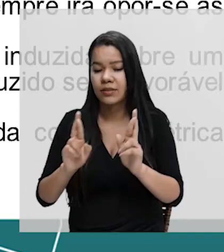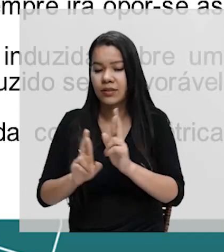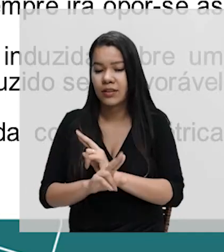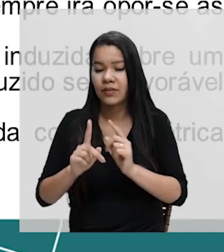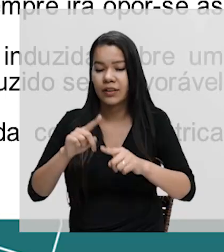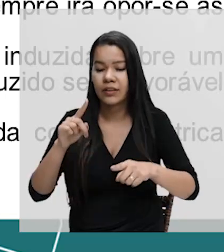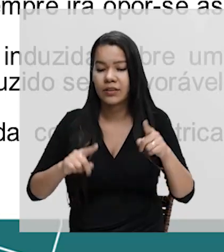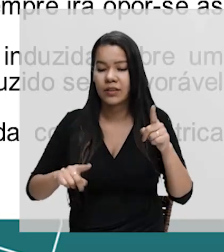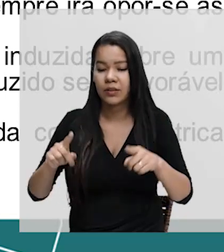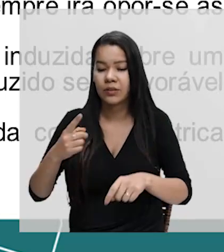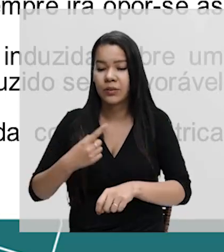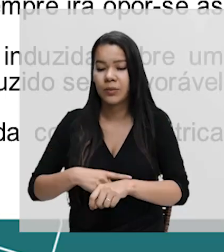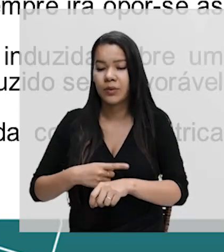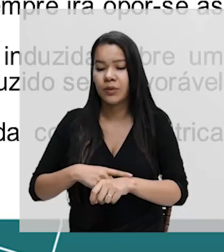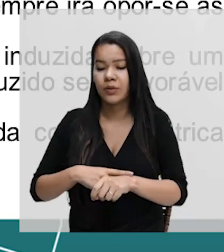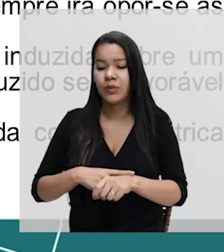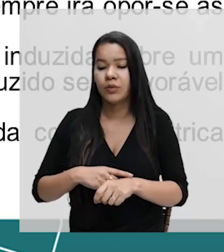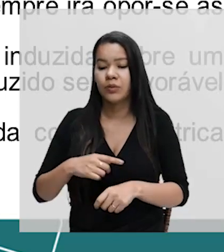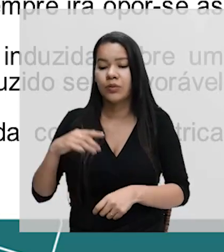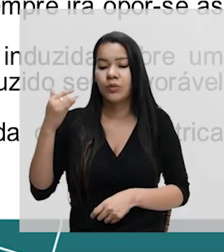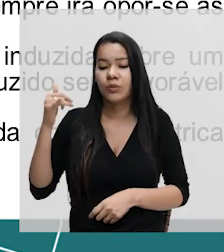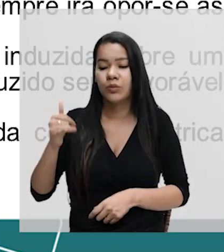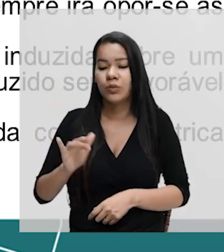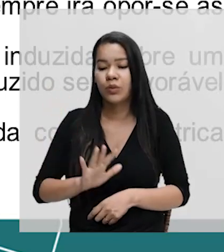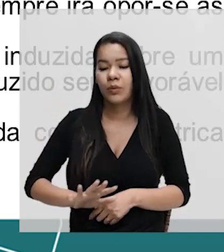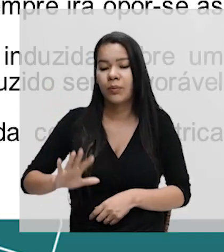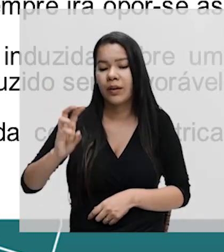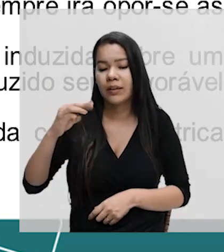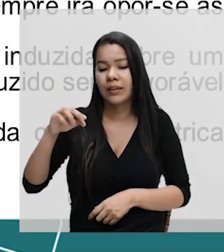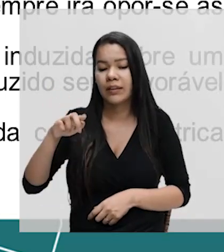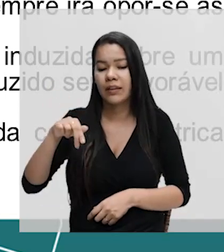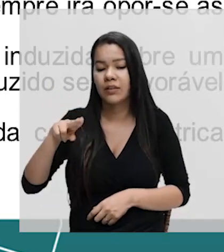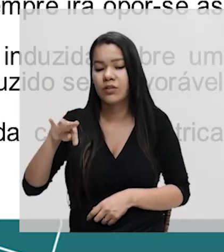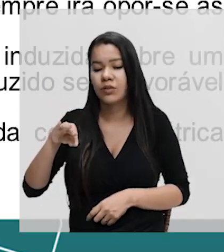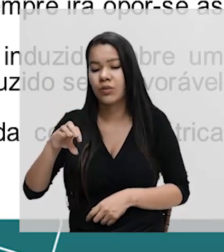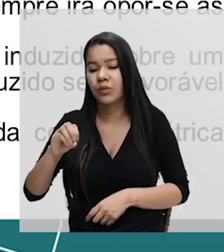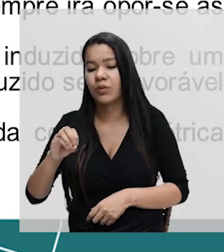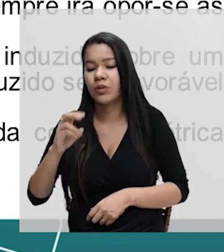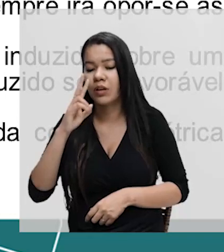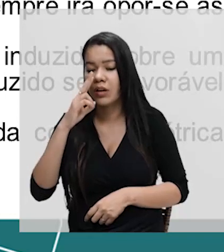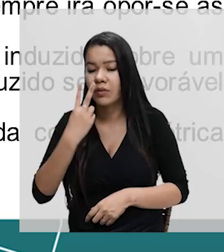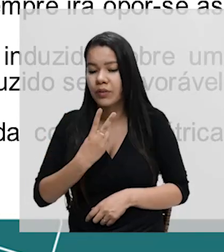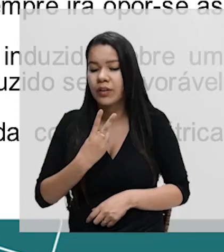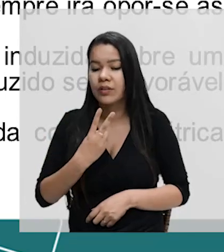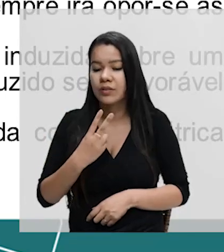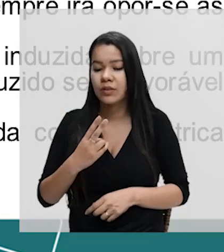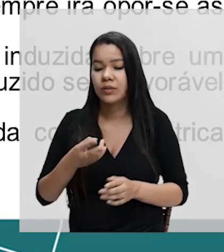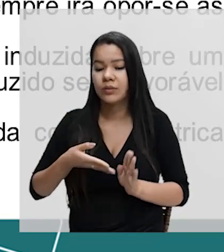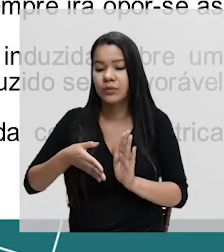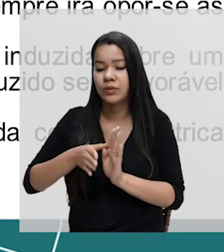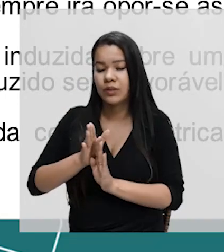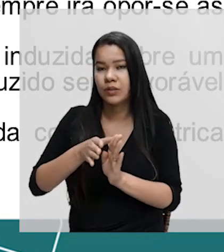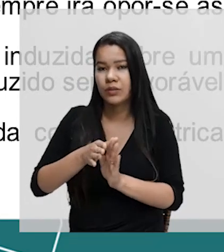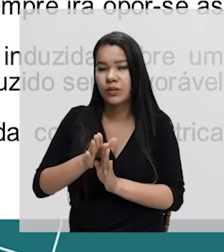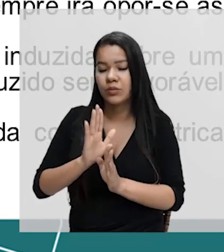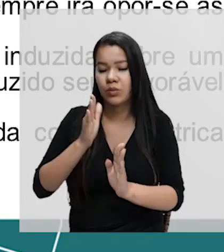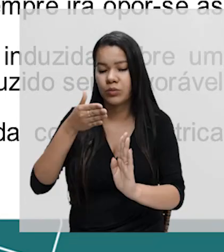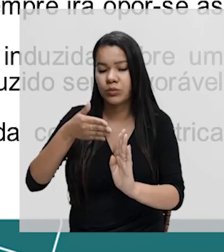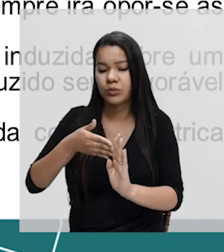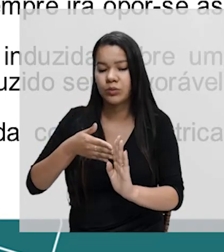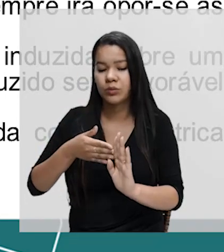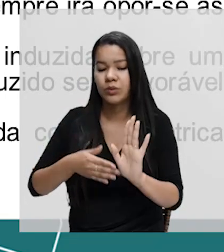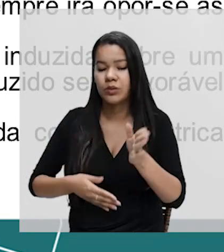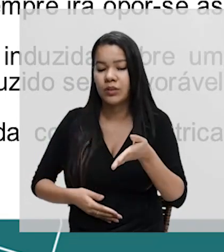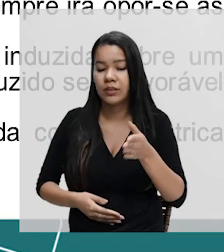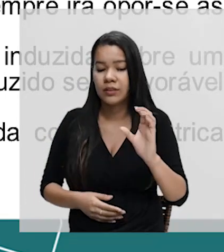da corrente elétrica induzida em um circuito ou condutor é tal que o campo magnético por ela produzido